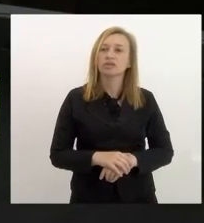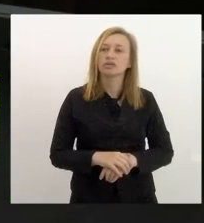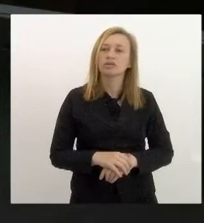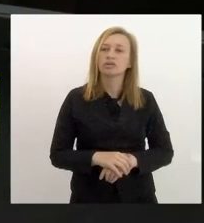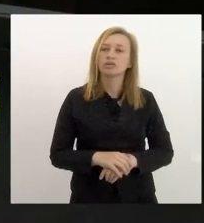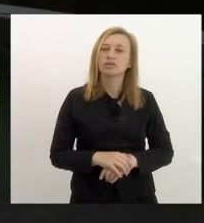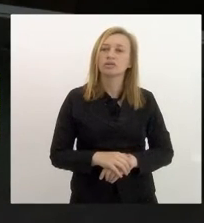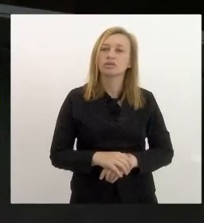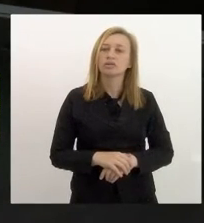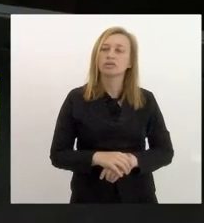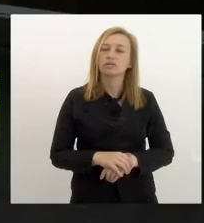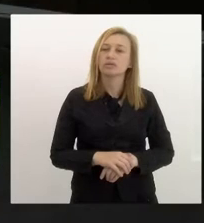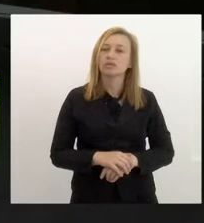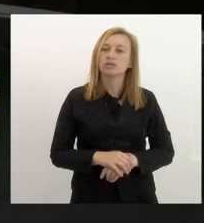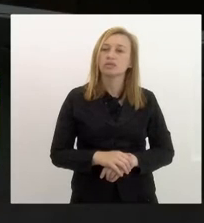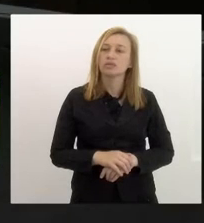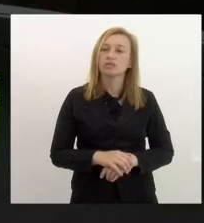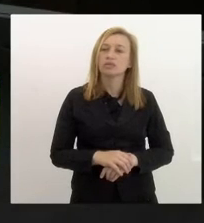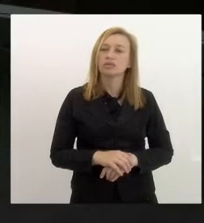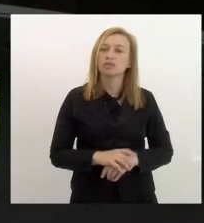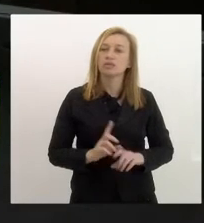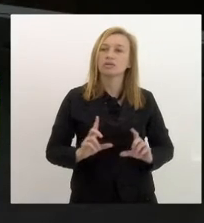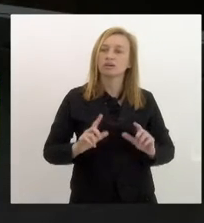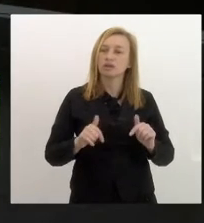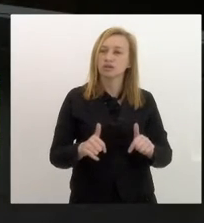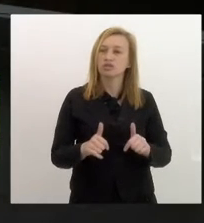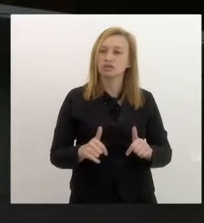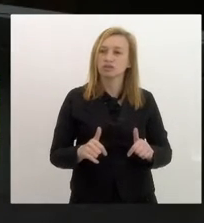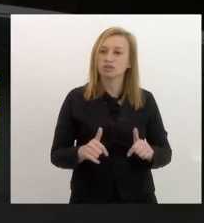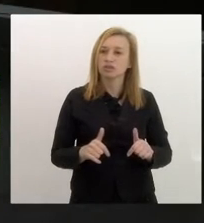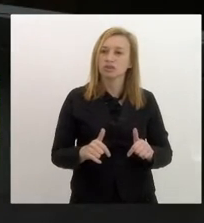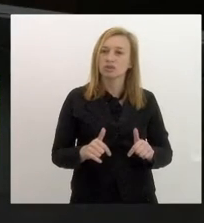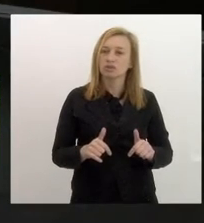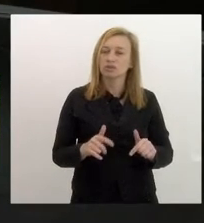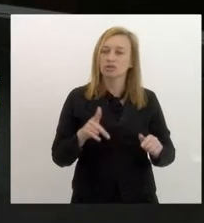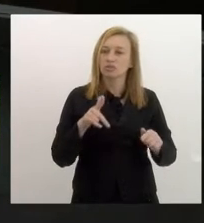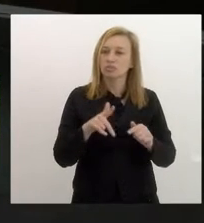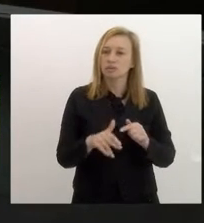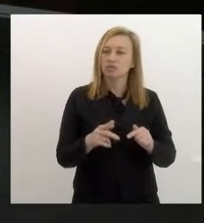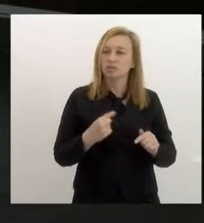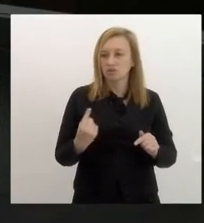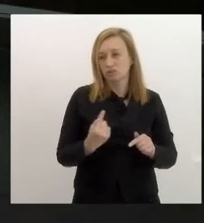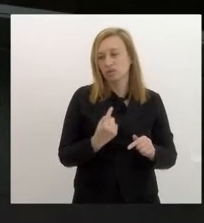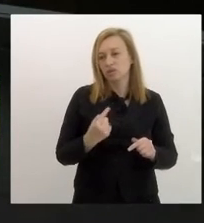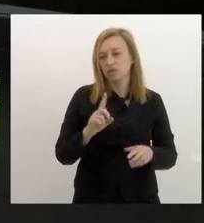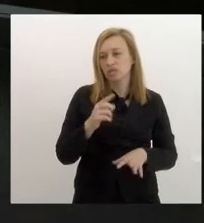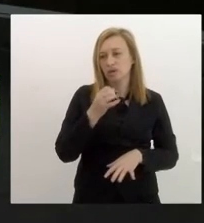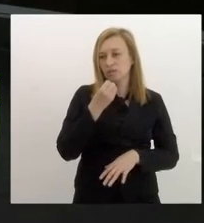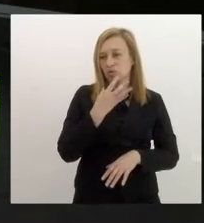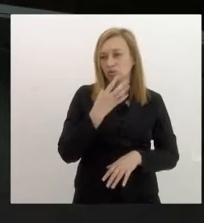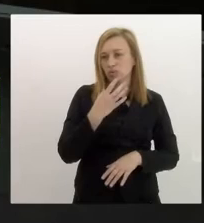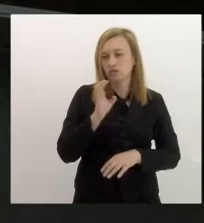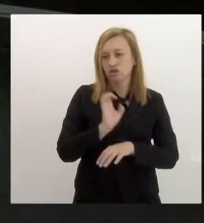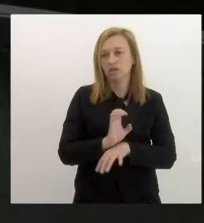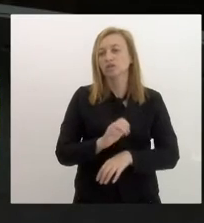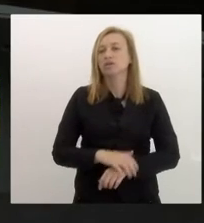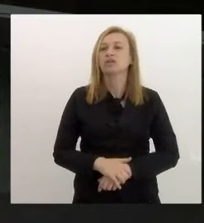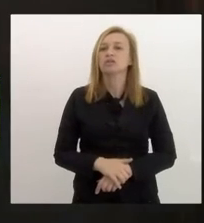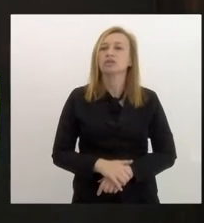um atuação Nossa e eu acho que não seria benéfico para o estado é onde é